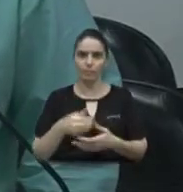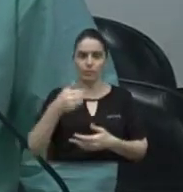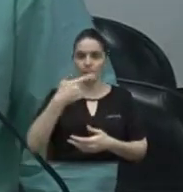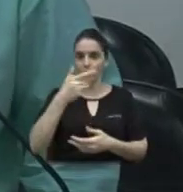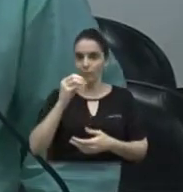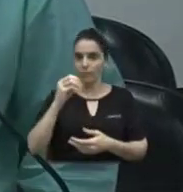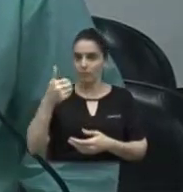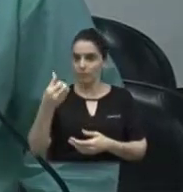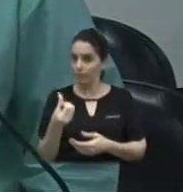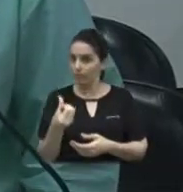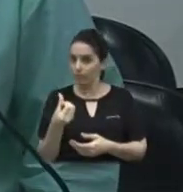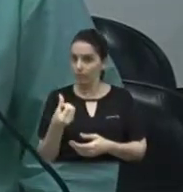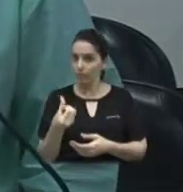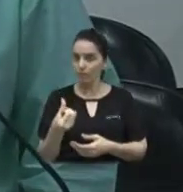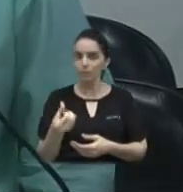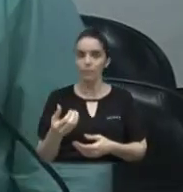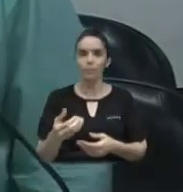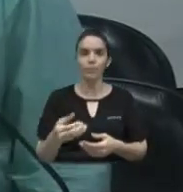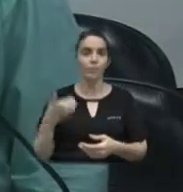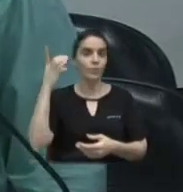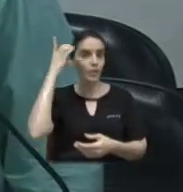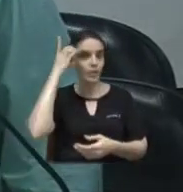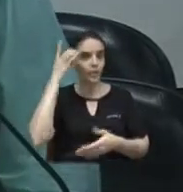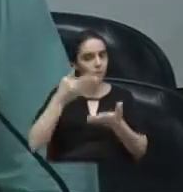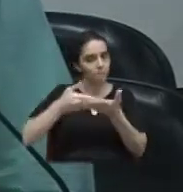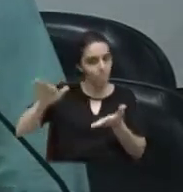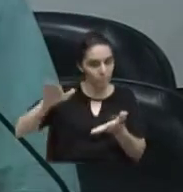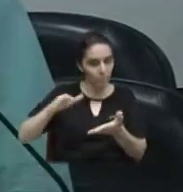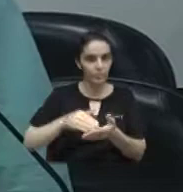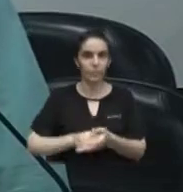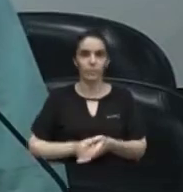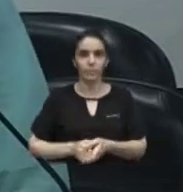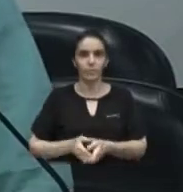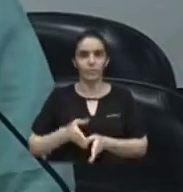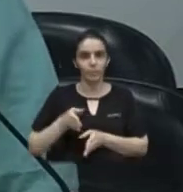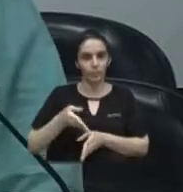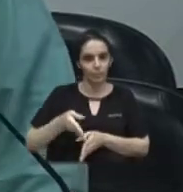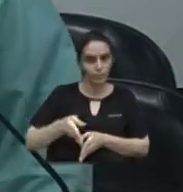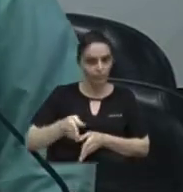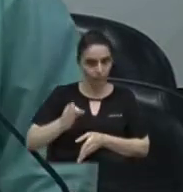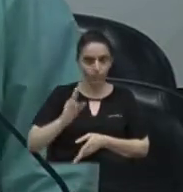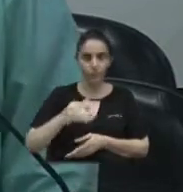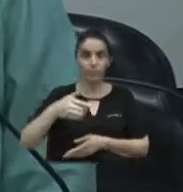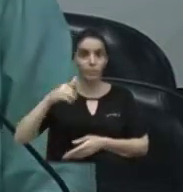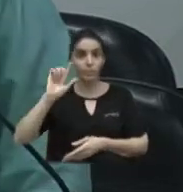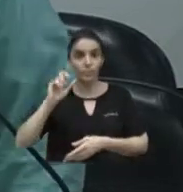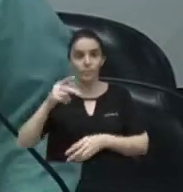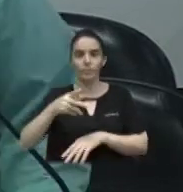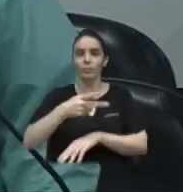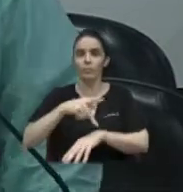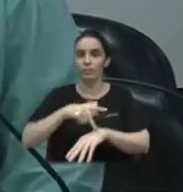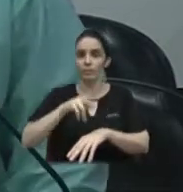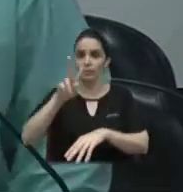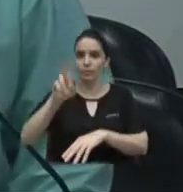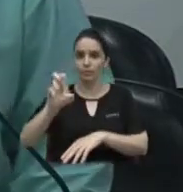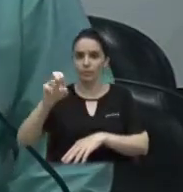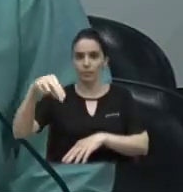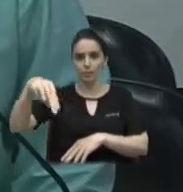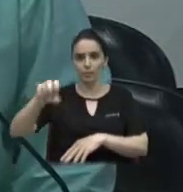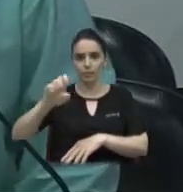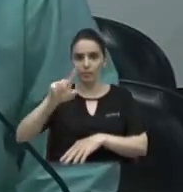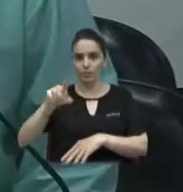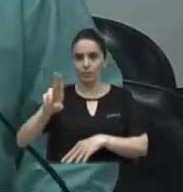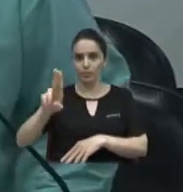2016 com o impeachment, eu acho que nós estávamos encaminhando para uma... Até antes que a Venezuela, nós estaríamos numa pior. Então, acho